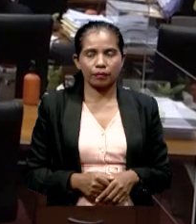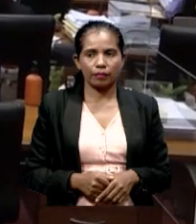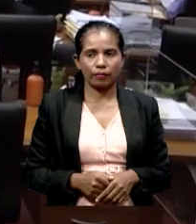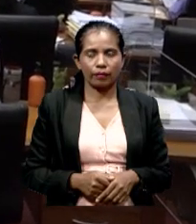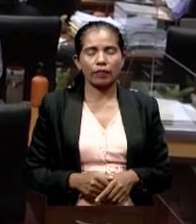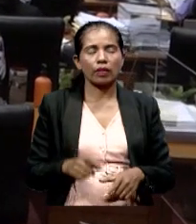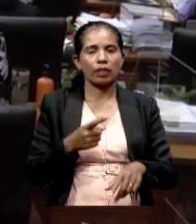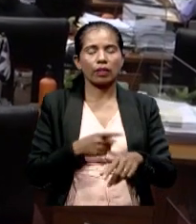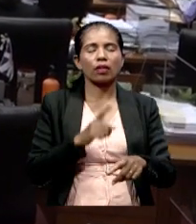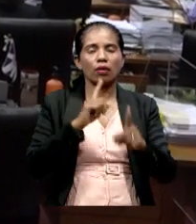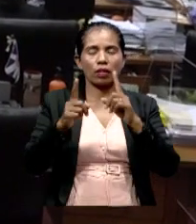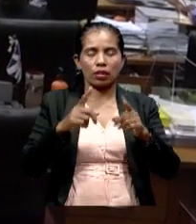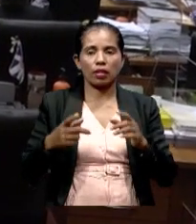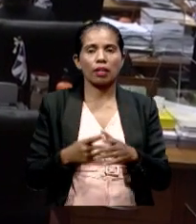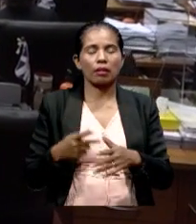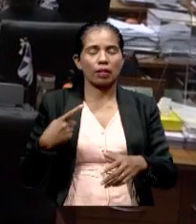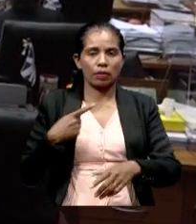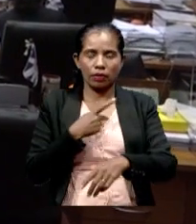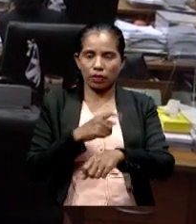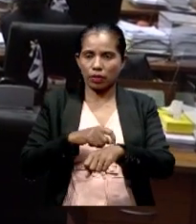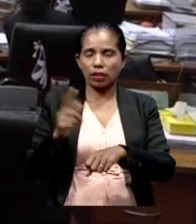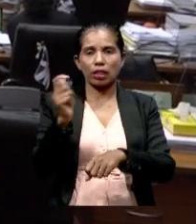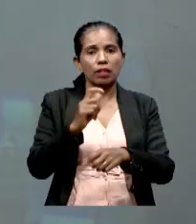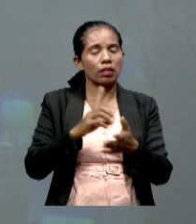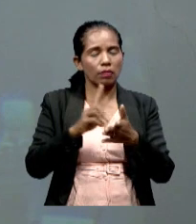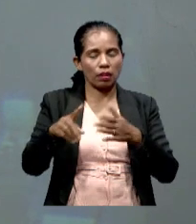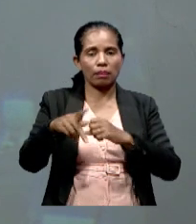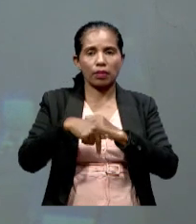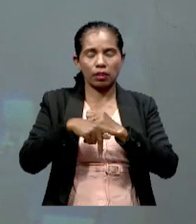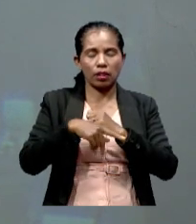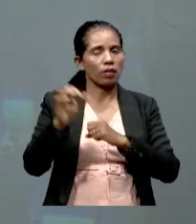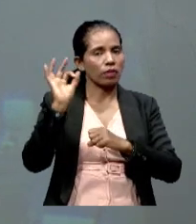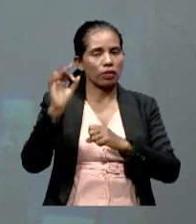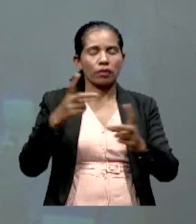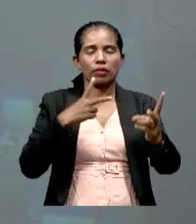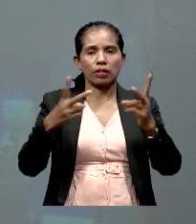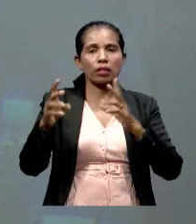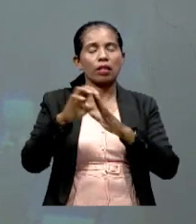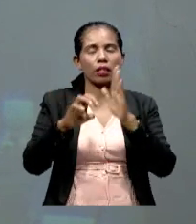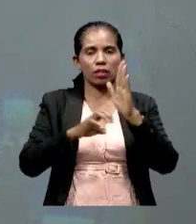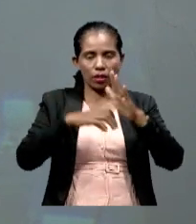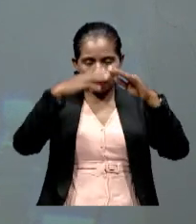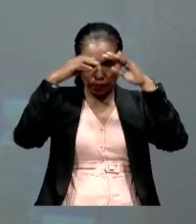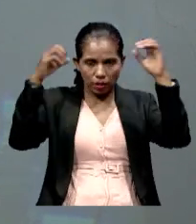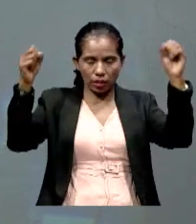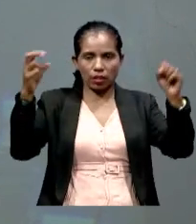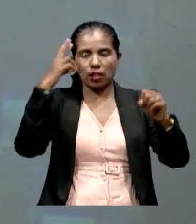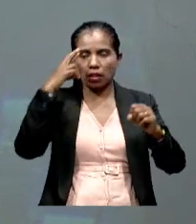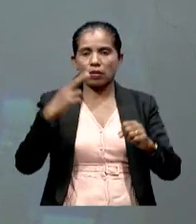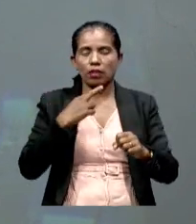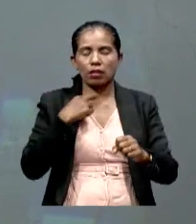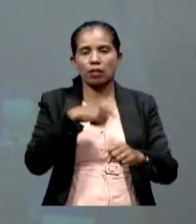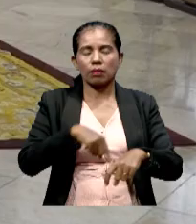Durante a intervenção em plenária terça semana, né, bancada Fretilin questiona a visita de Estado do presidente da República, José Ramos Ortaniam,